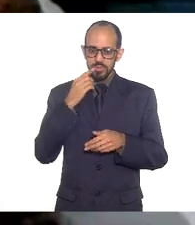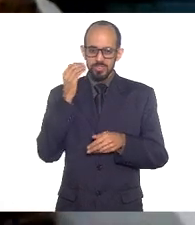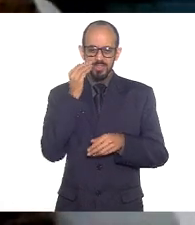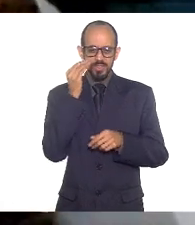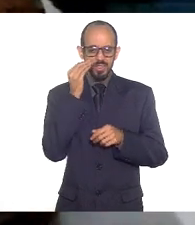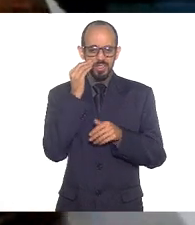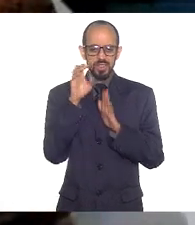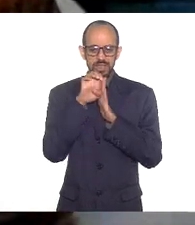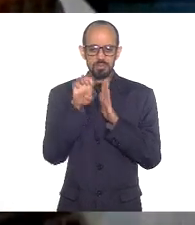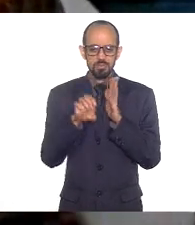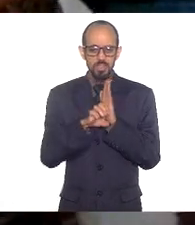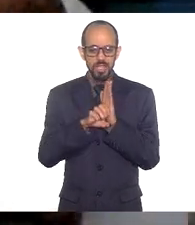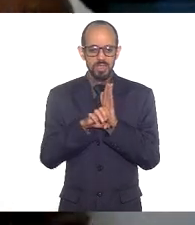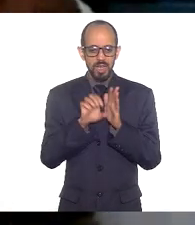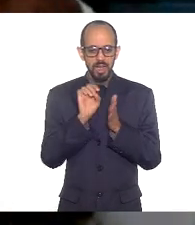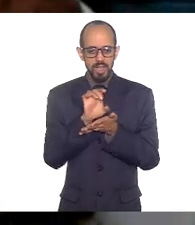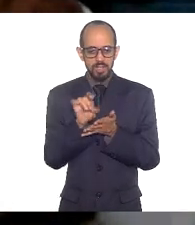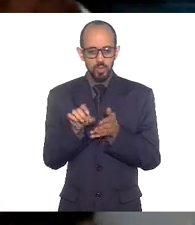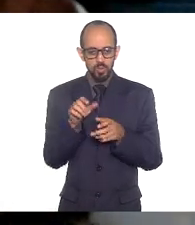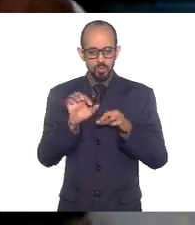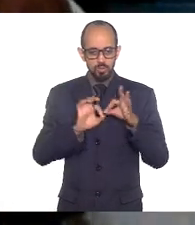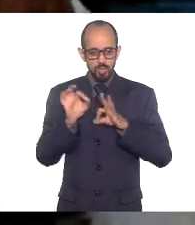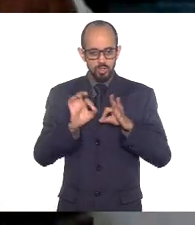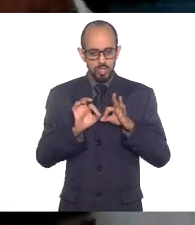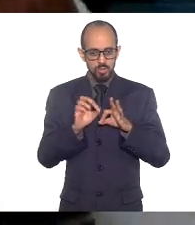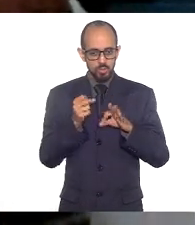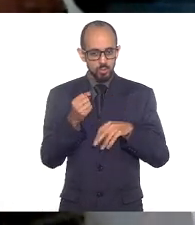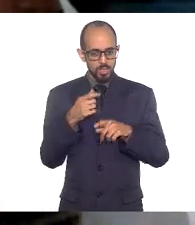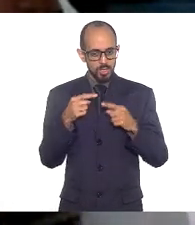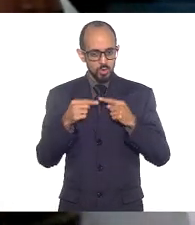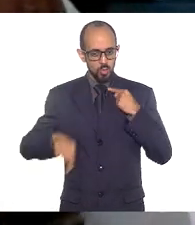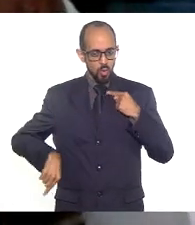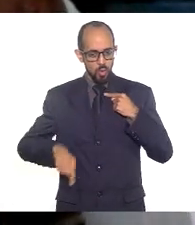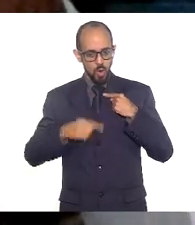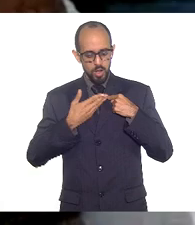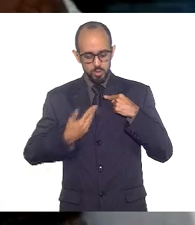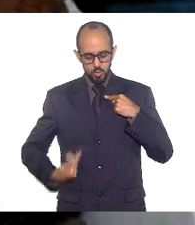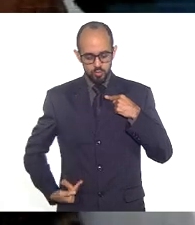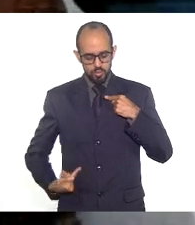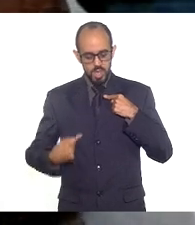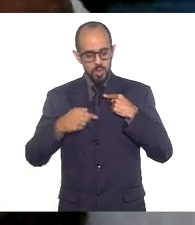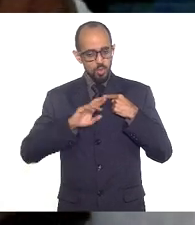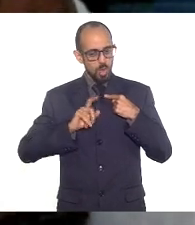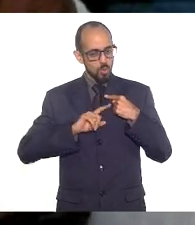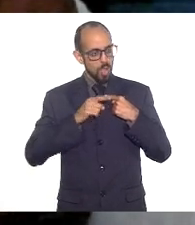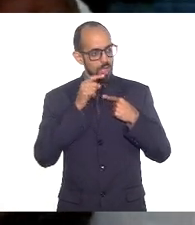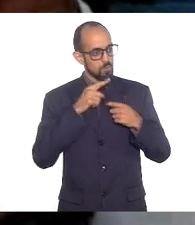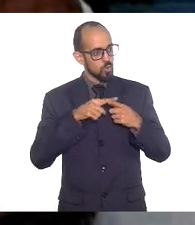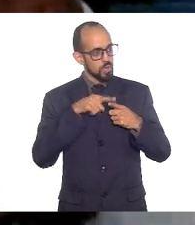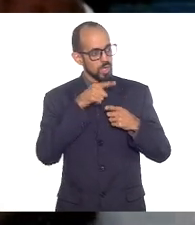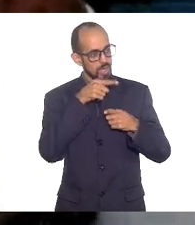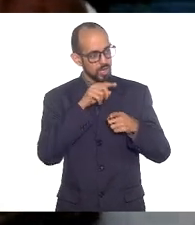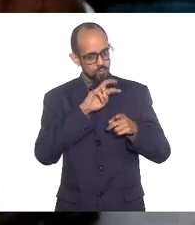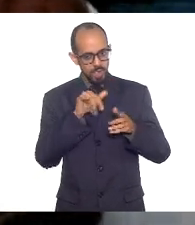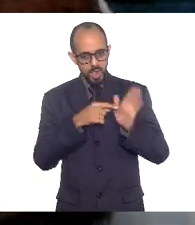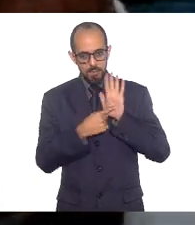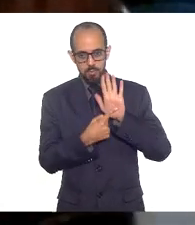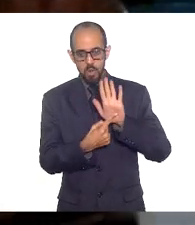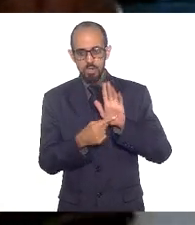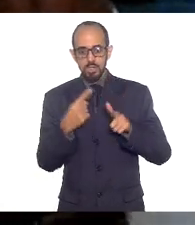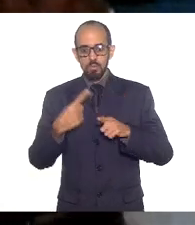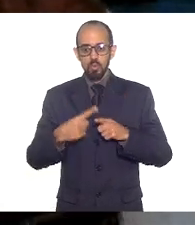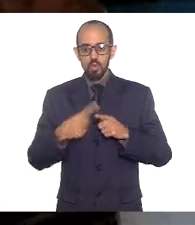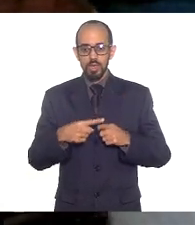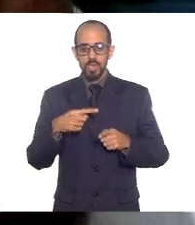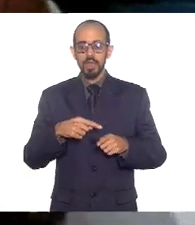melhorar a cada projeto e quando ele discorda do governo não é por ser ideológico ele vai lá no ponto e mostre que eu tinha